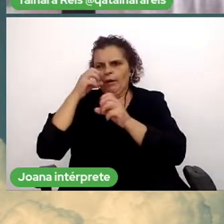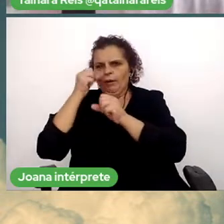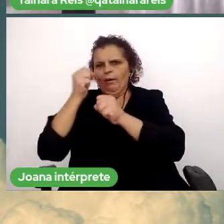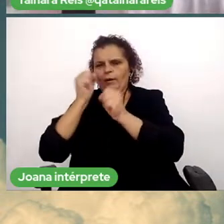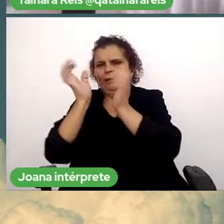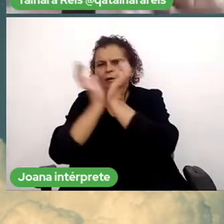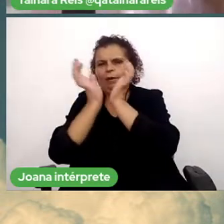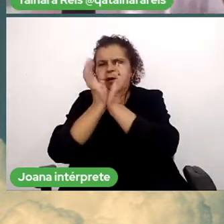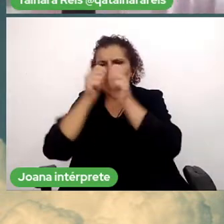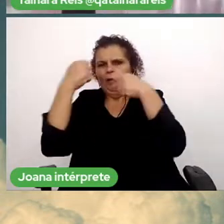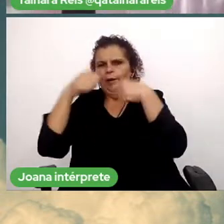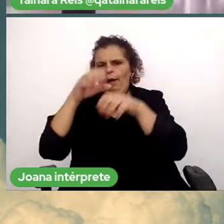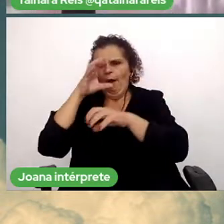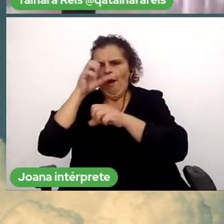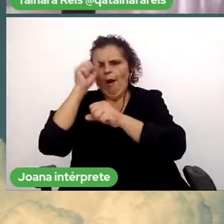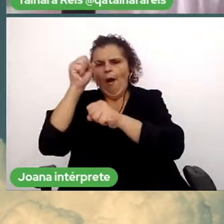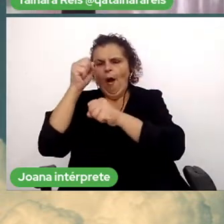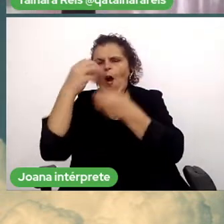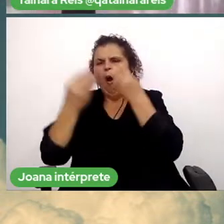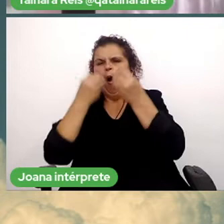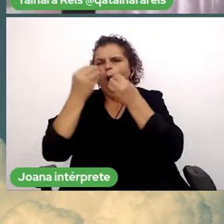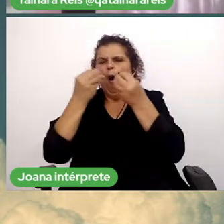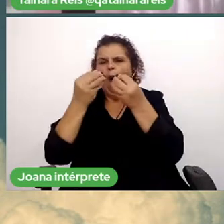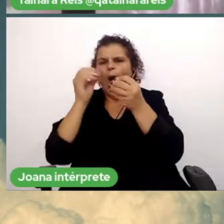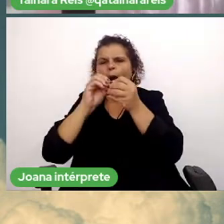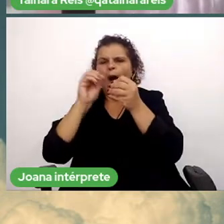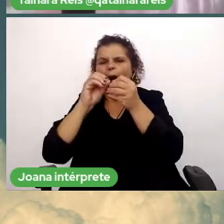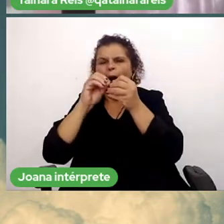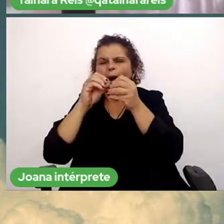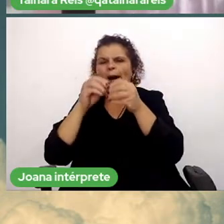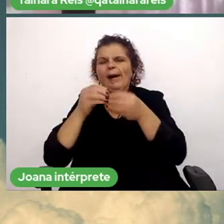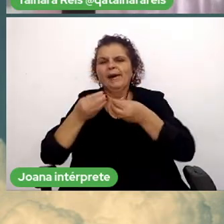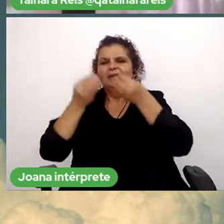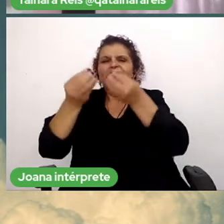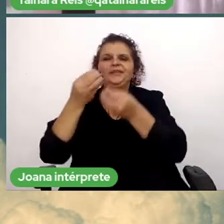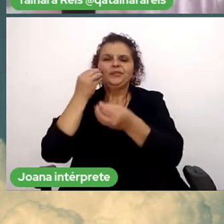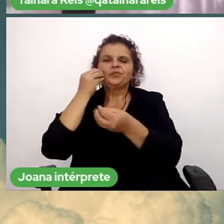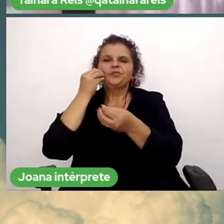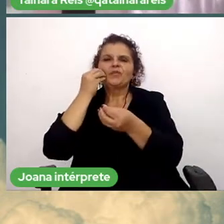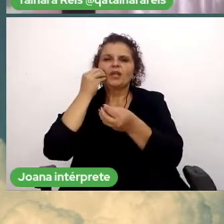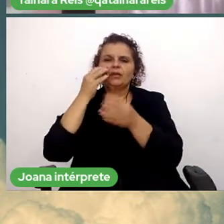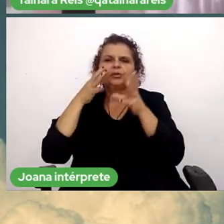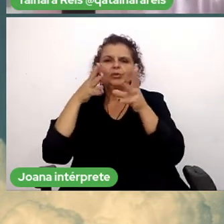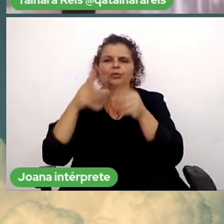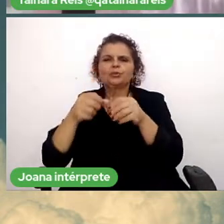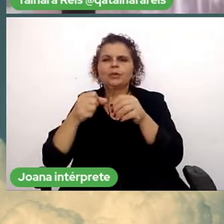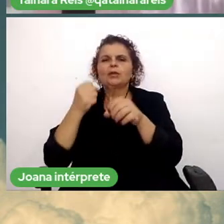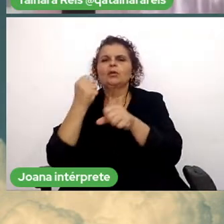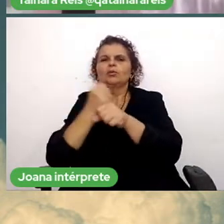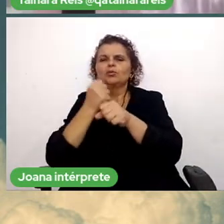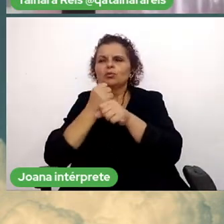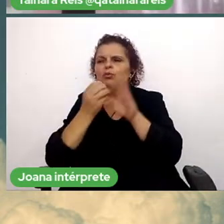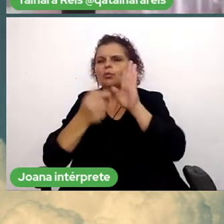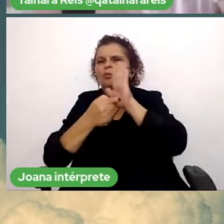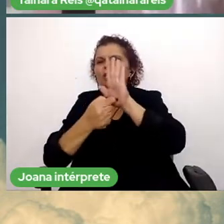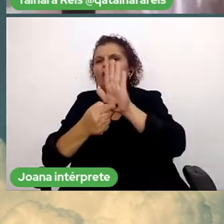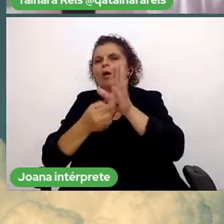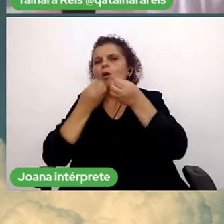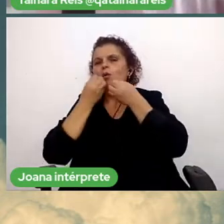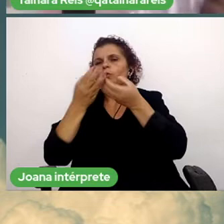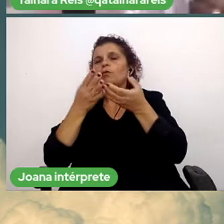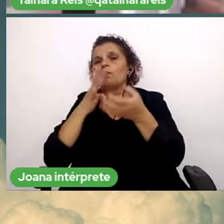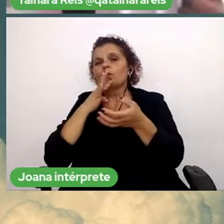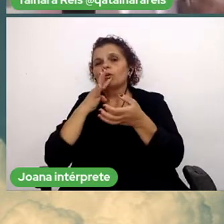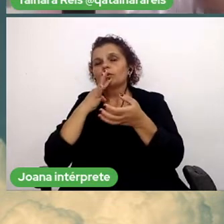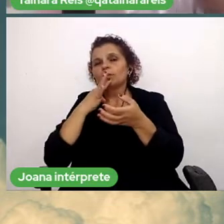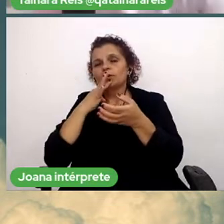E como que a gente faz para confiar no time? A gente dá a ele toda a estrutura, todas as ferramentas e os conhecimentos para que ele também seja